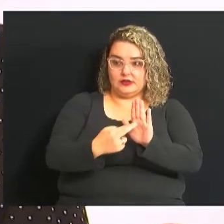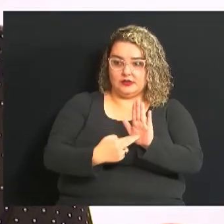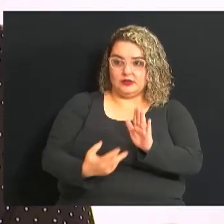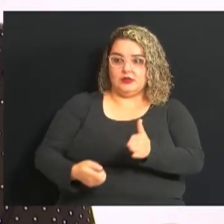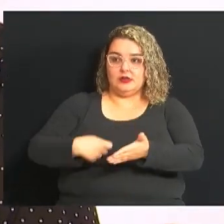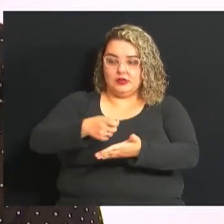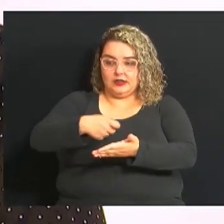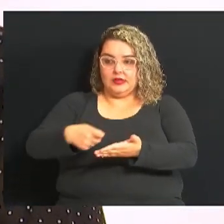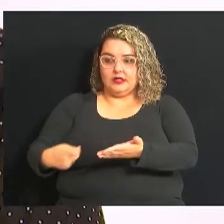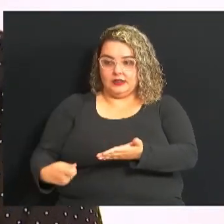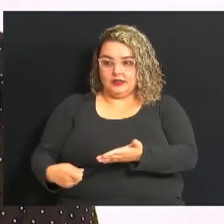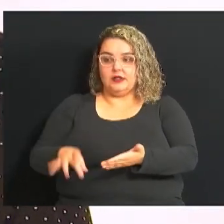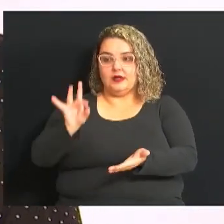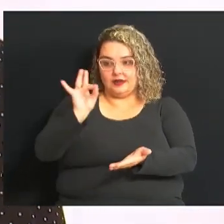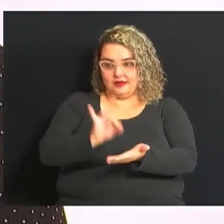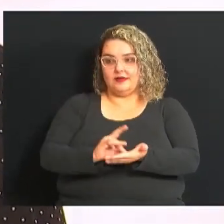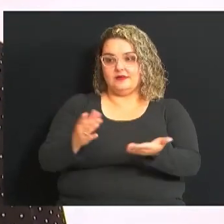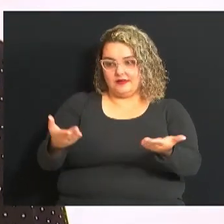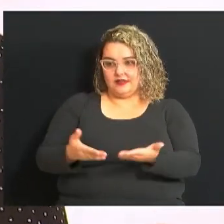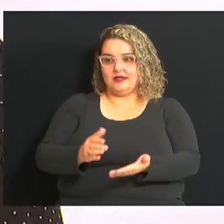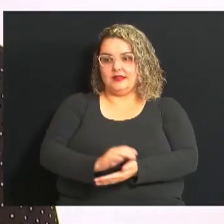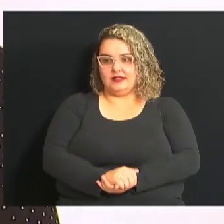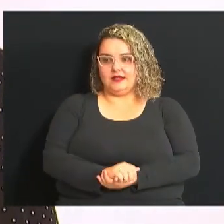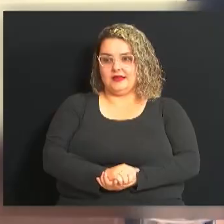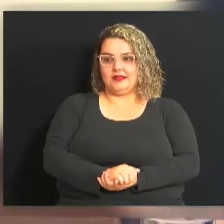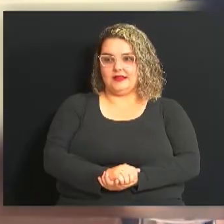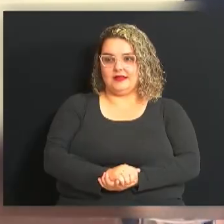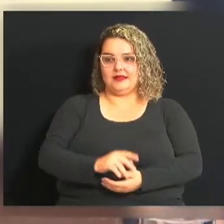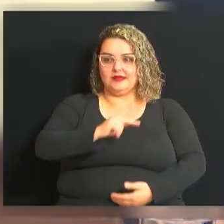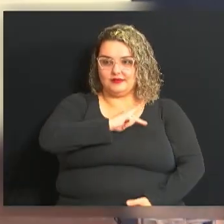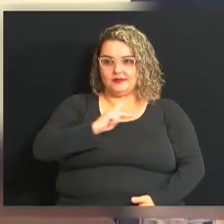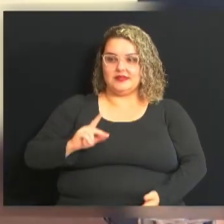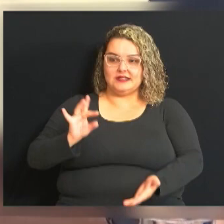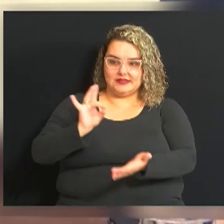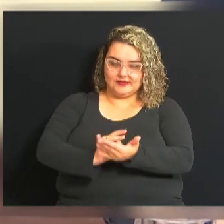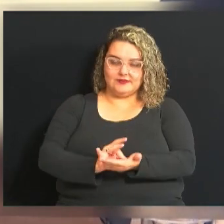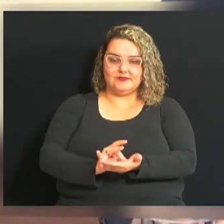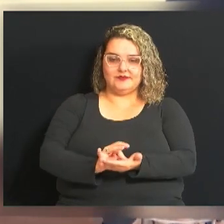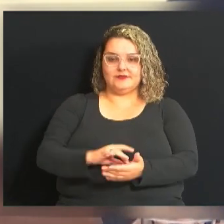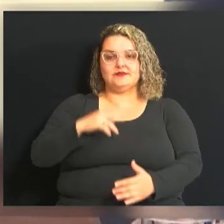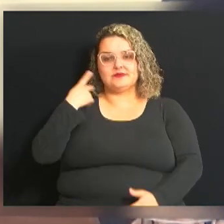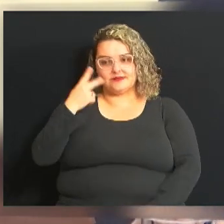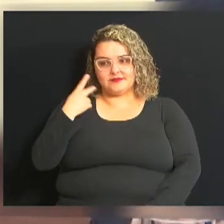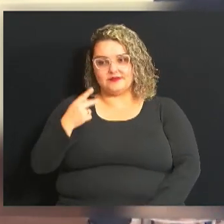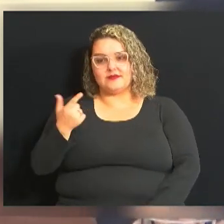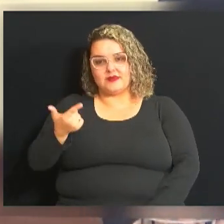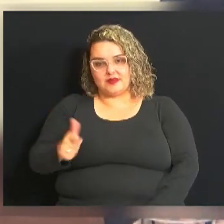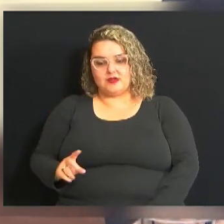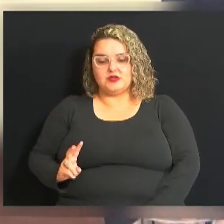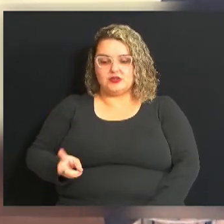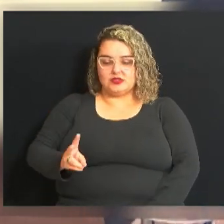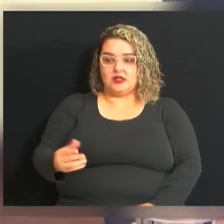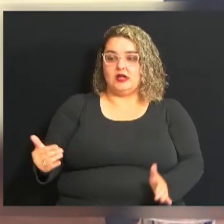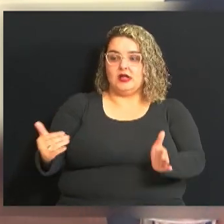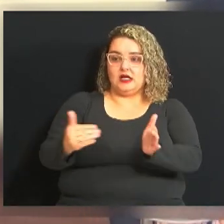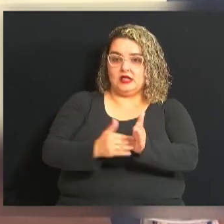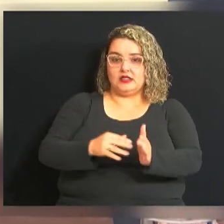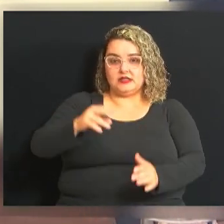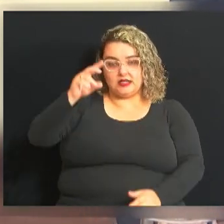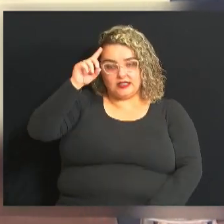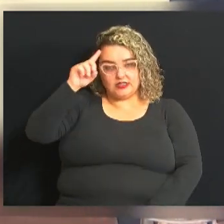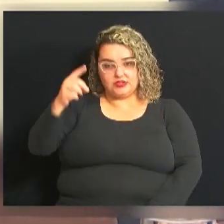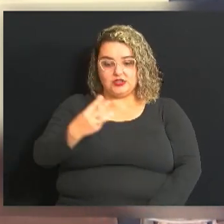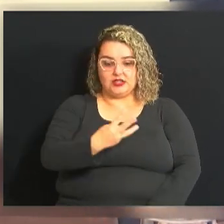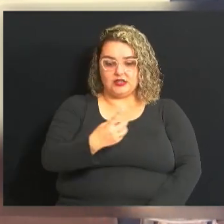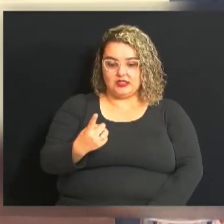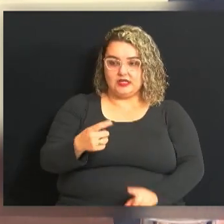como efetiva agora. Presidente efetivo. A parlamentar vai permanecer no cargo até dia 31